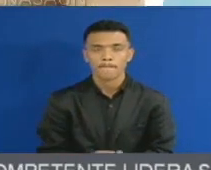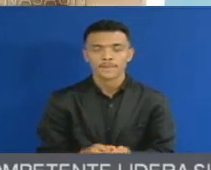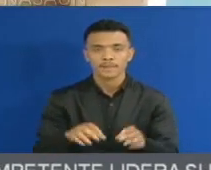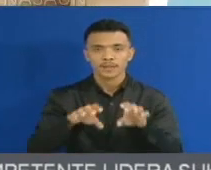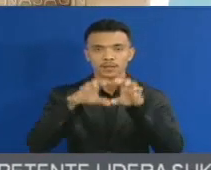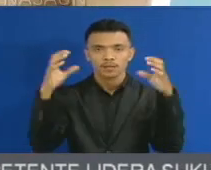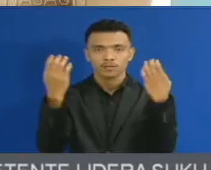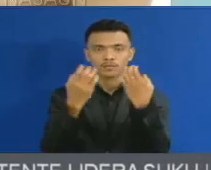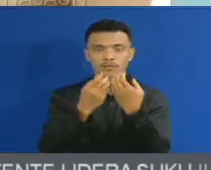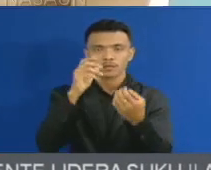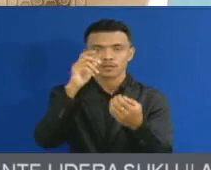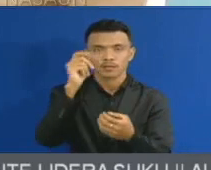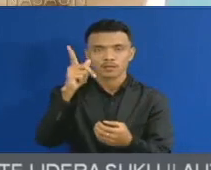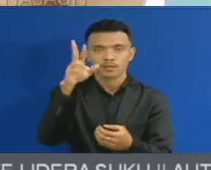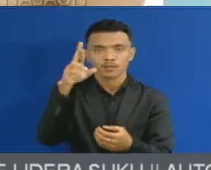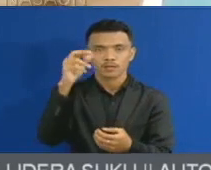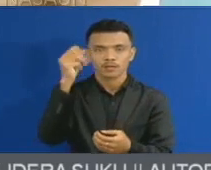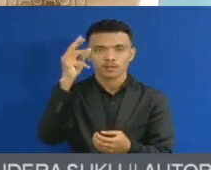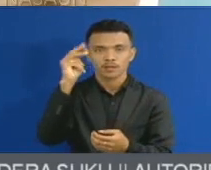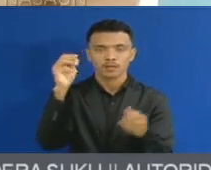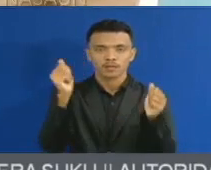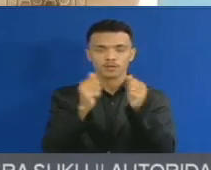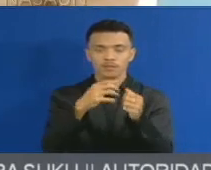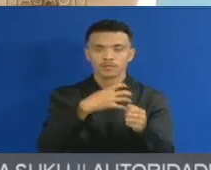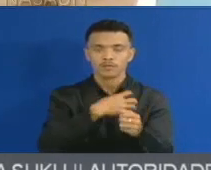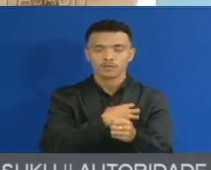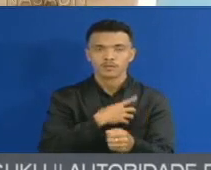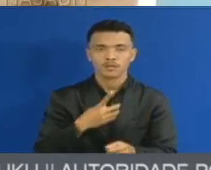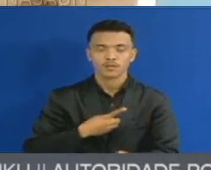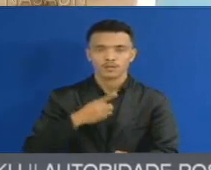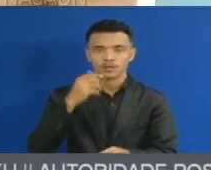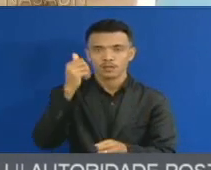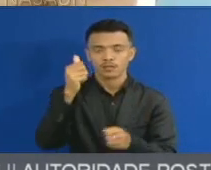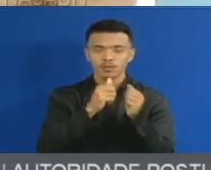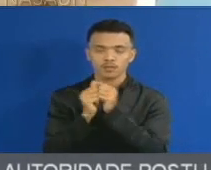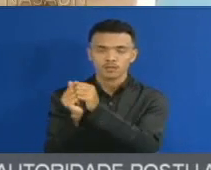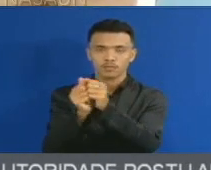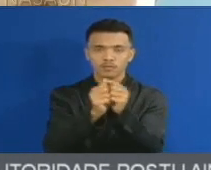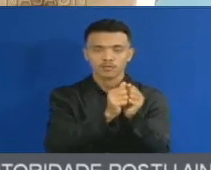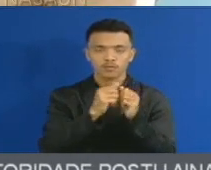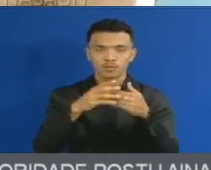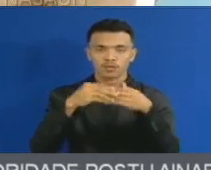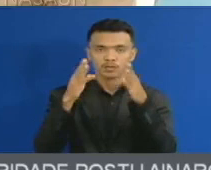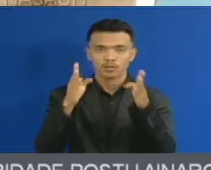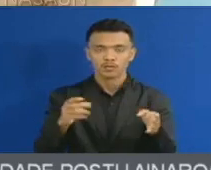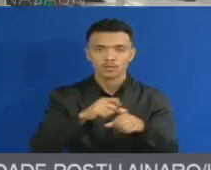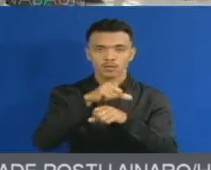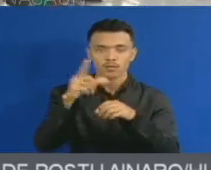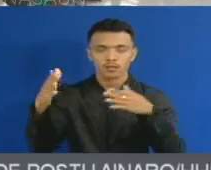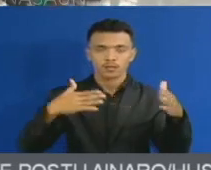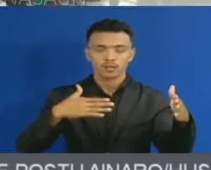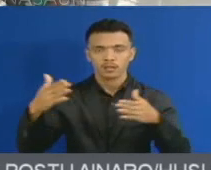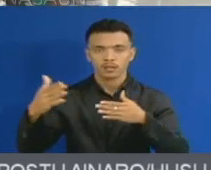Comissão Reguladora Artes Marciais, OPNTL, Esquadra Dong Alessu, Hamuto com autoridade local, Halibur Juventude